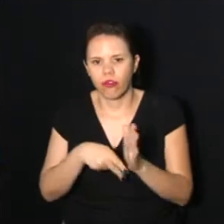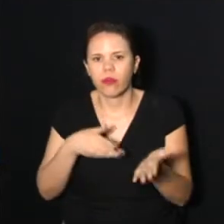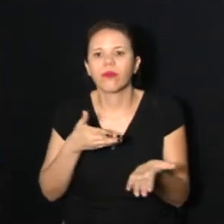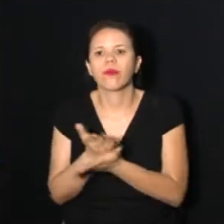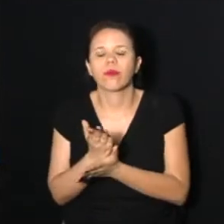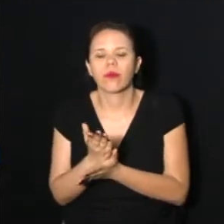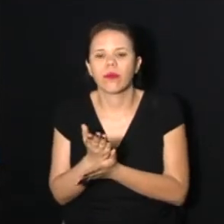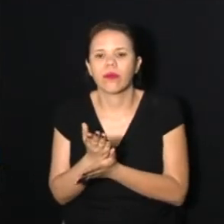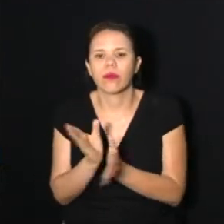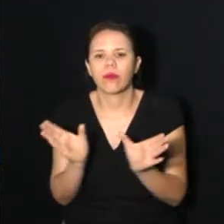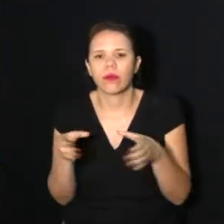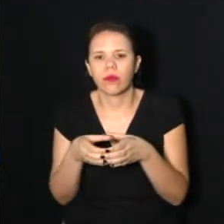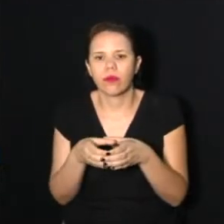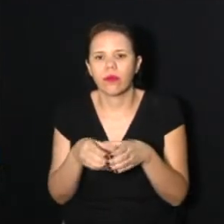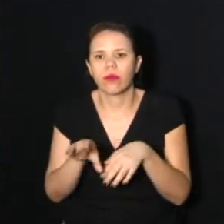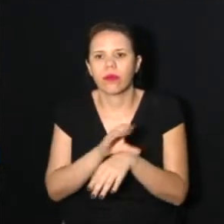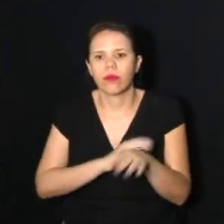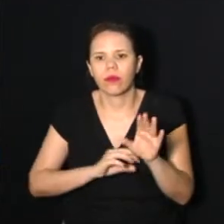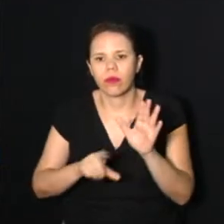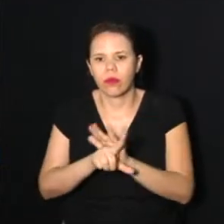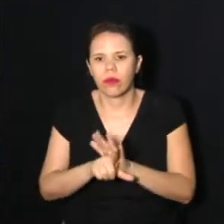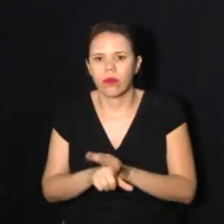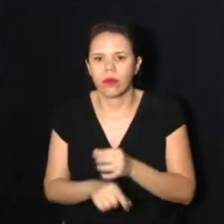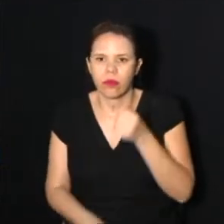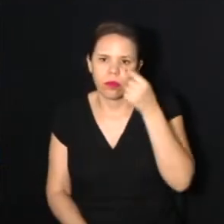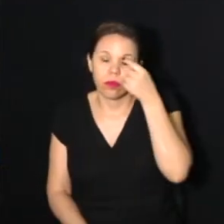aprovado pela Comissão de Constituição e Legalidade.